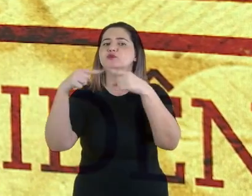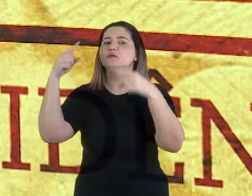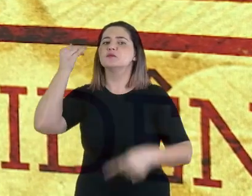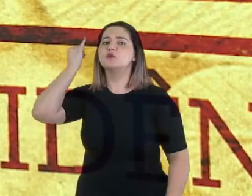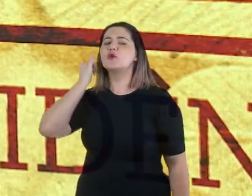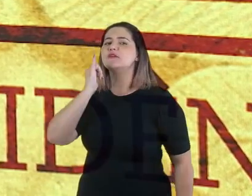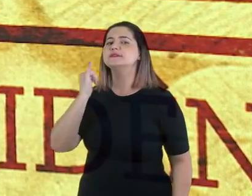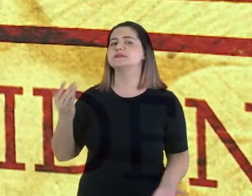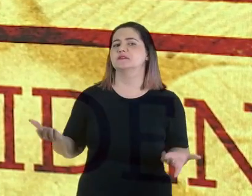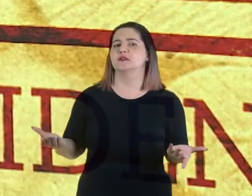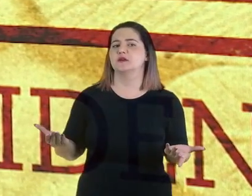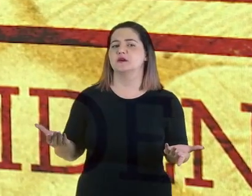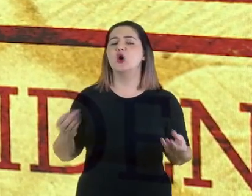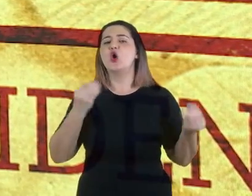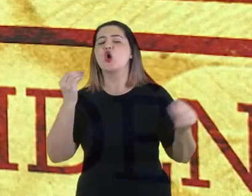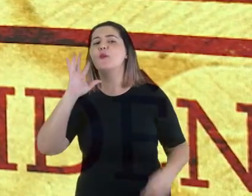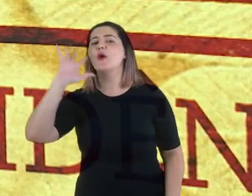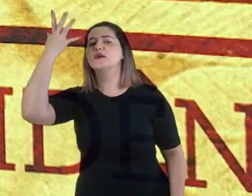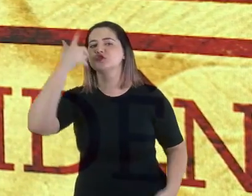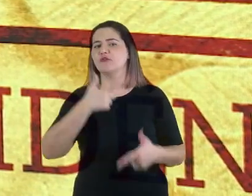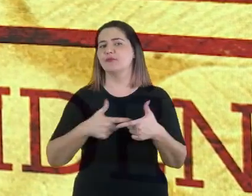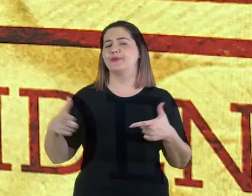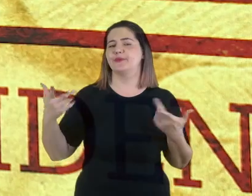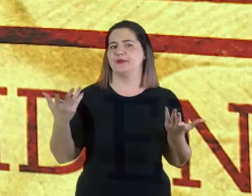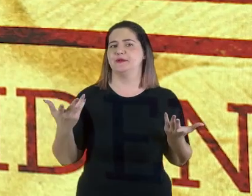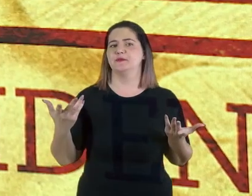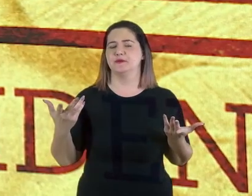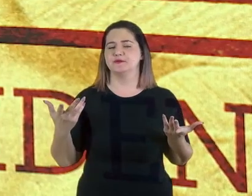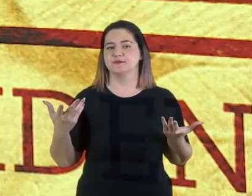como resolver esse impasse, essa aparente